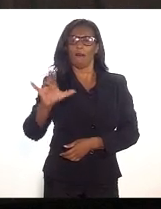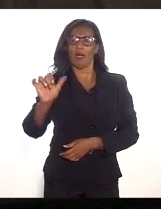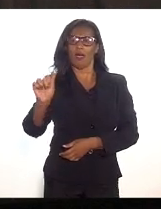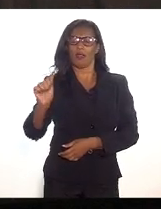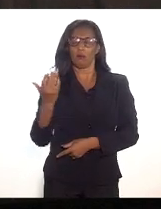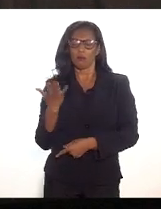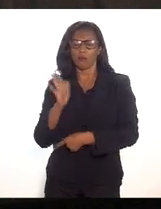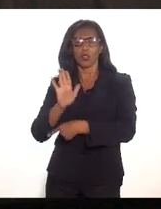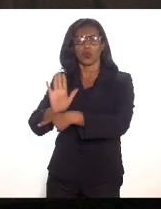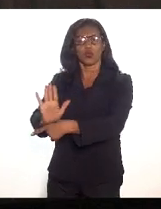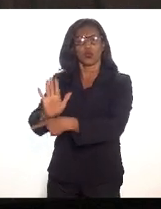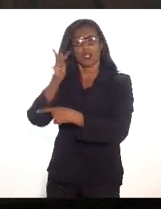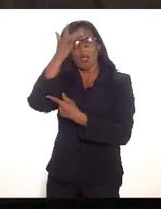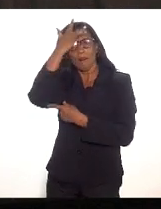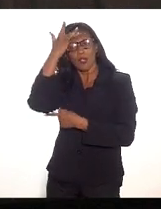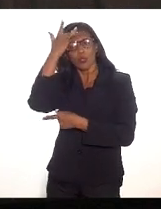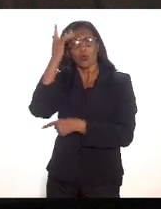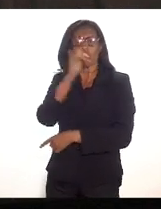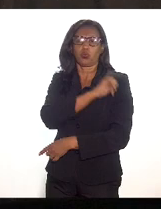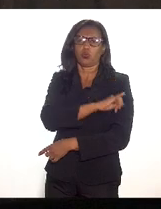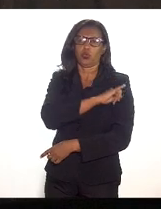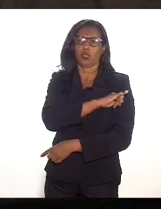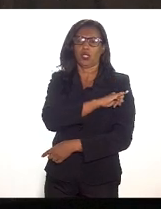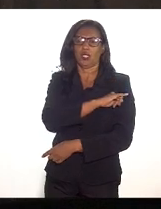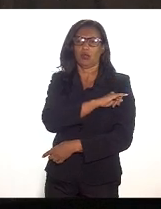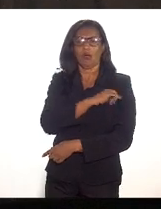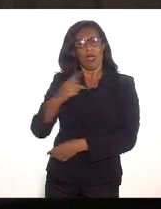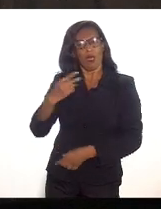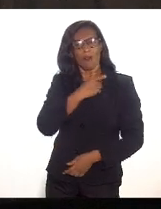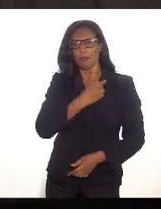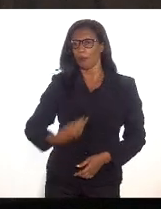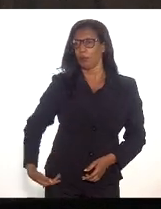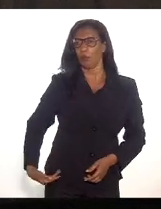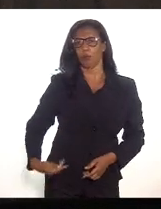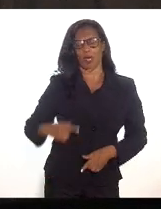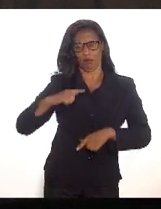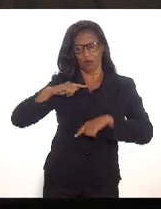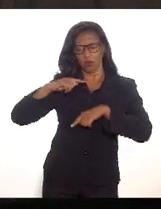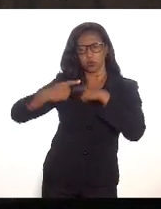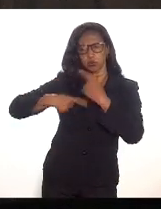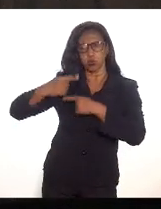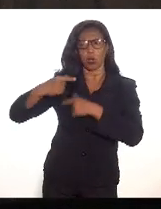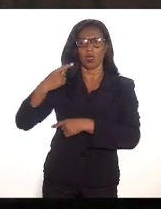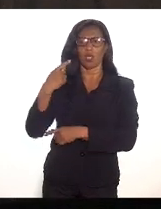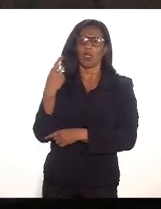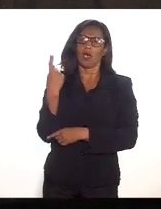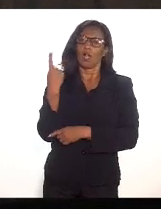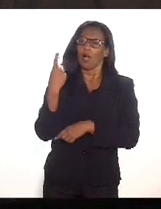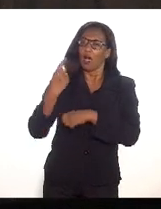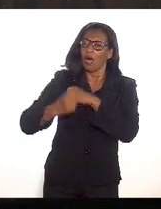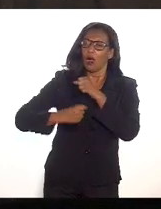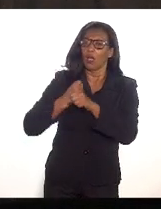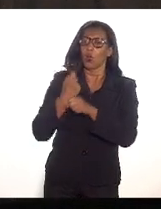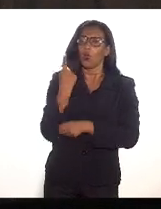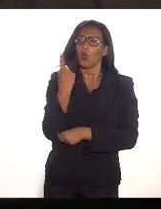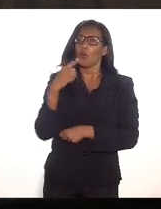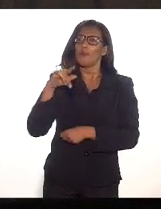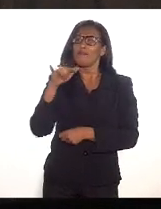A SEDAI não é uma empresa privada, é uma empresa pública. Ela gera, anualmente, cerca de